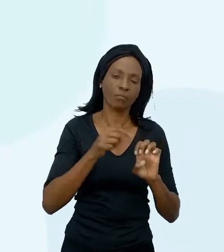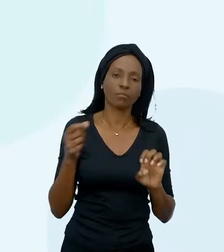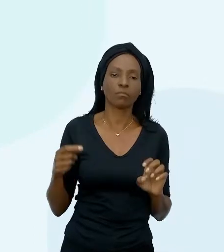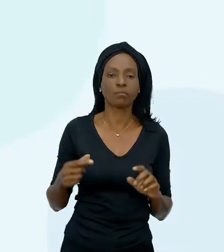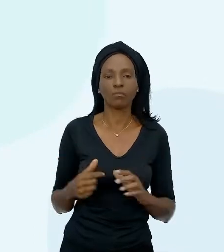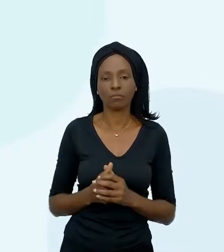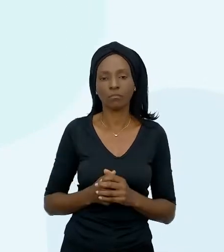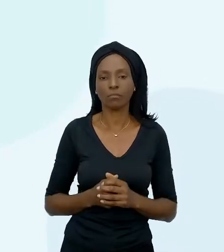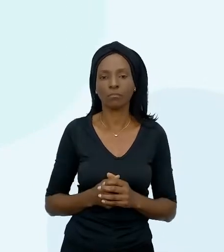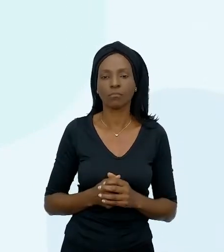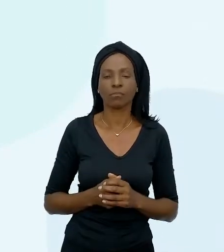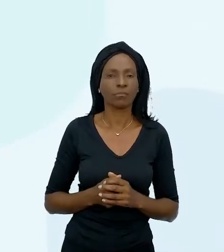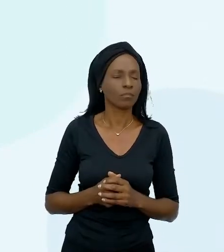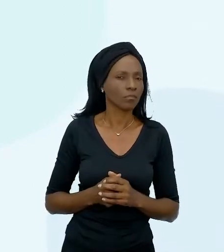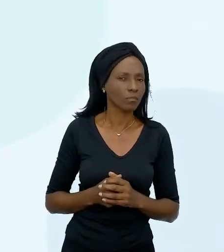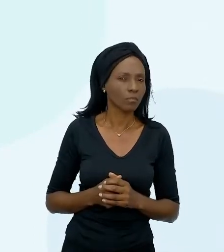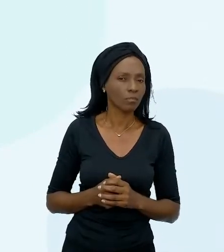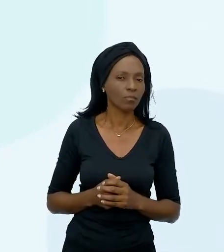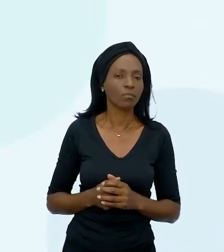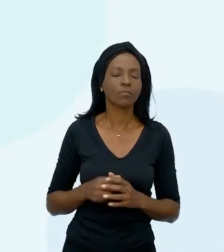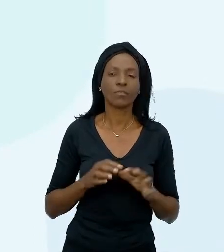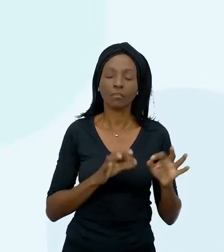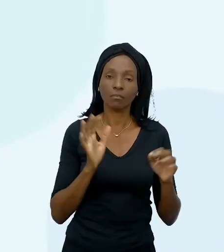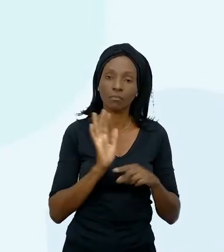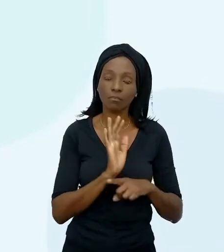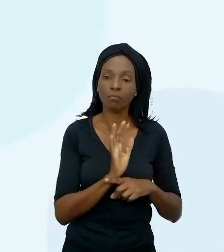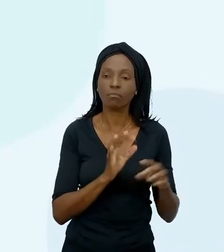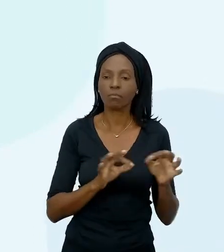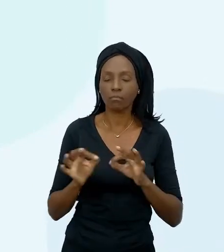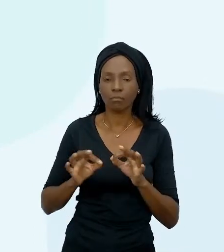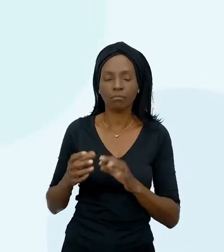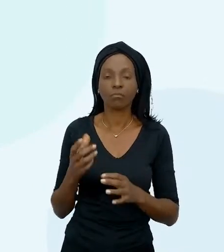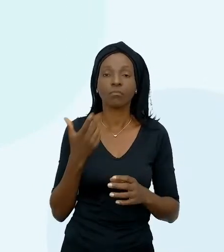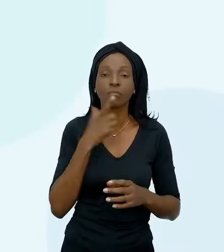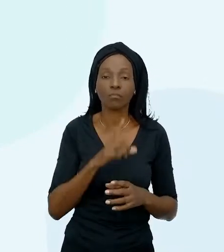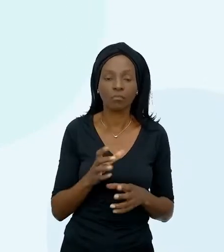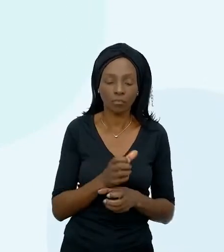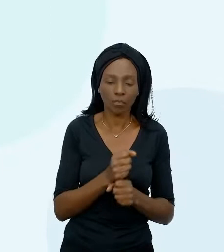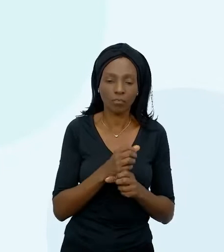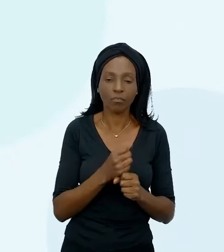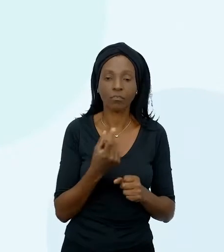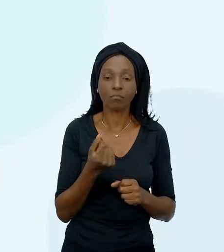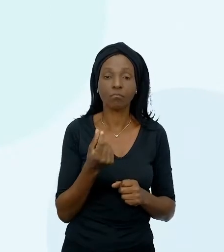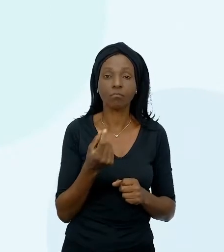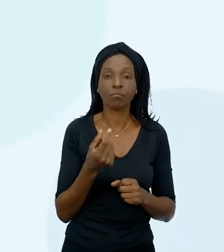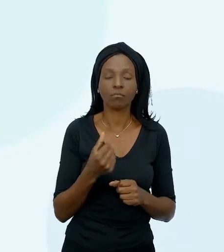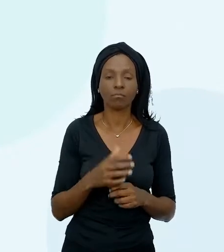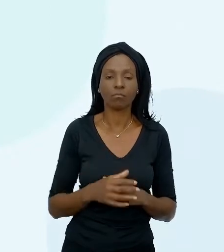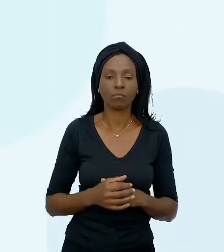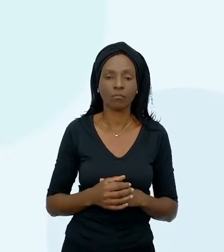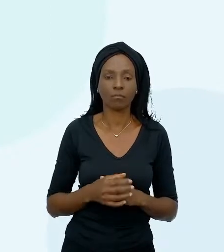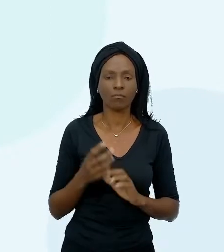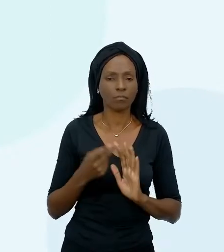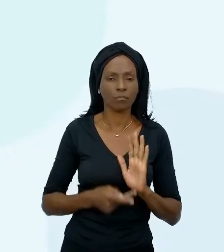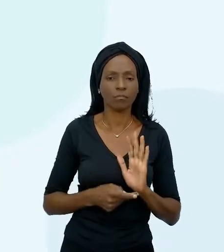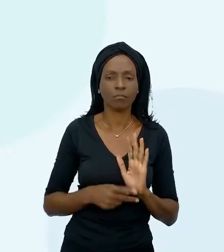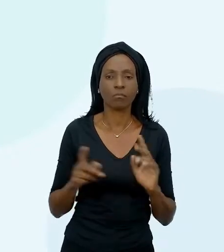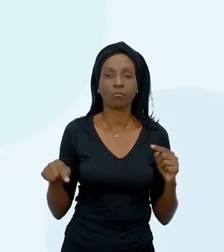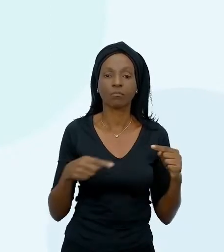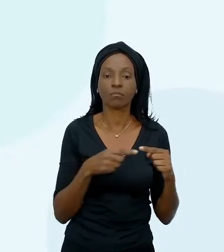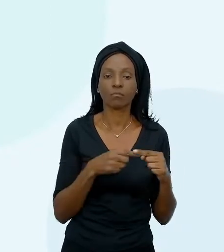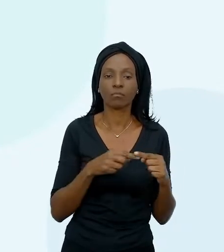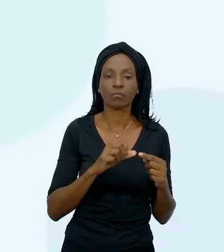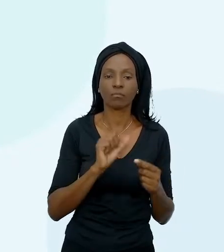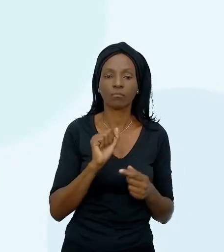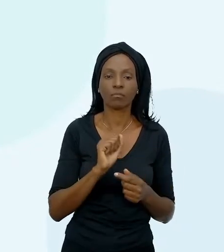formas e meios de construir aí dinheiro, ter dinheiro, projetos aí. O objetivo da